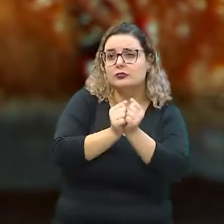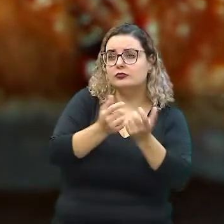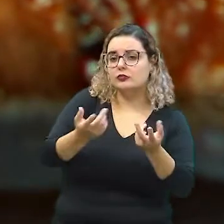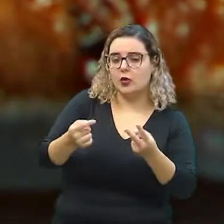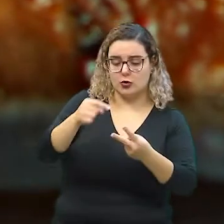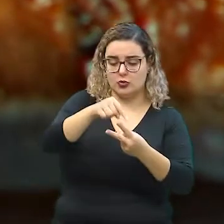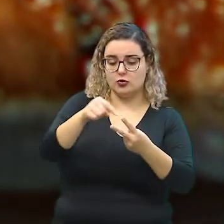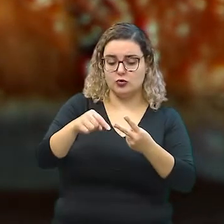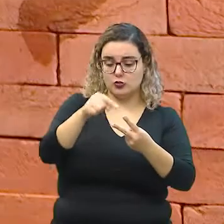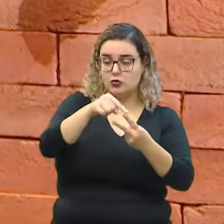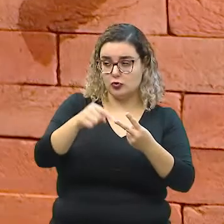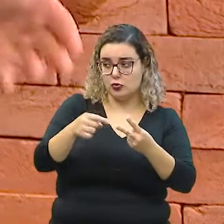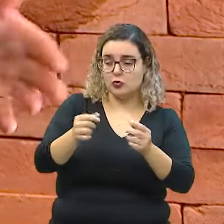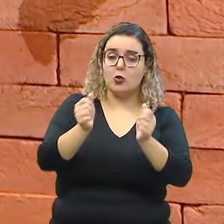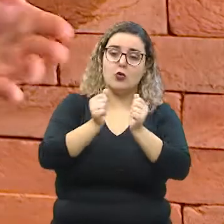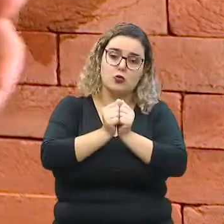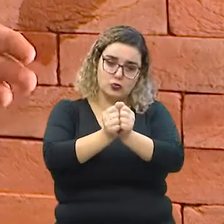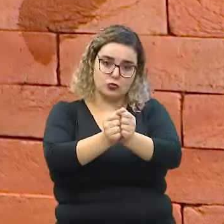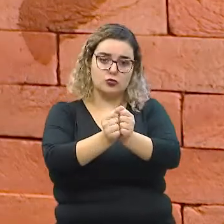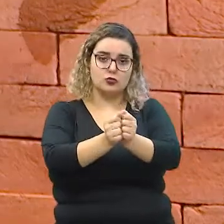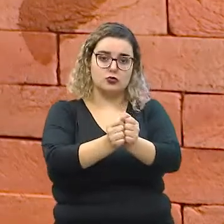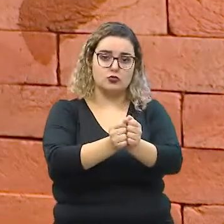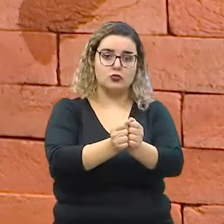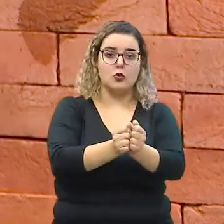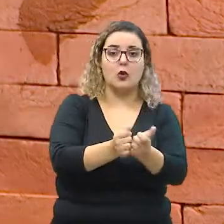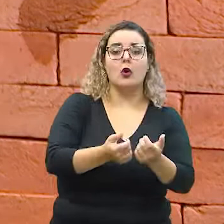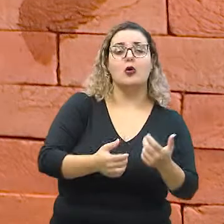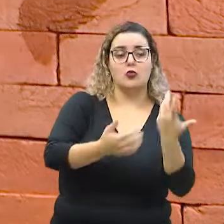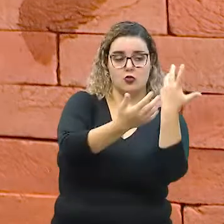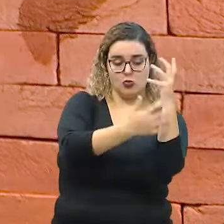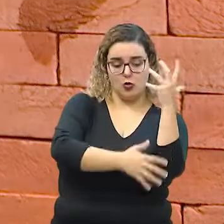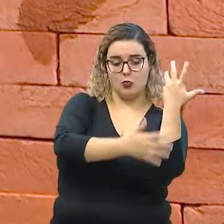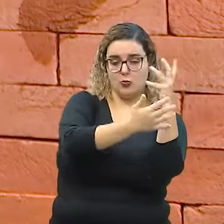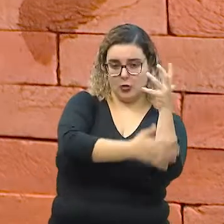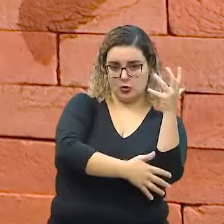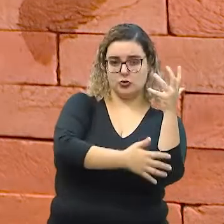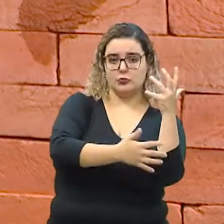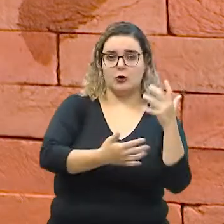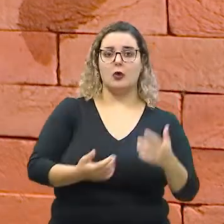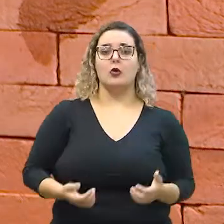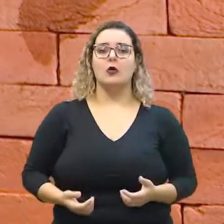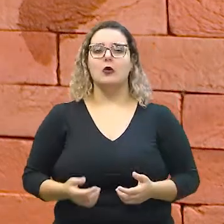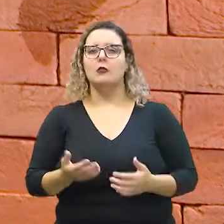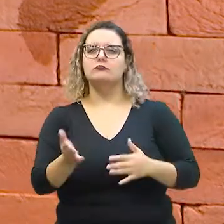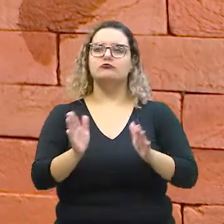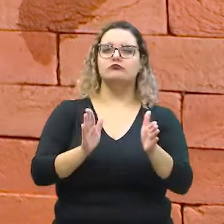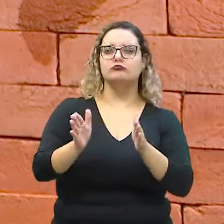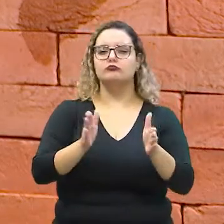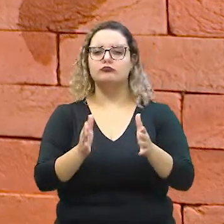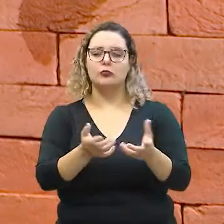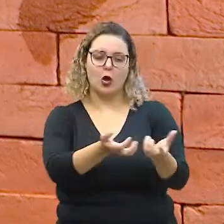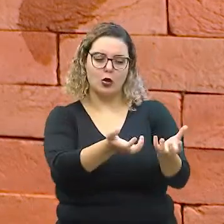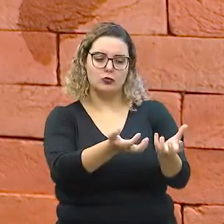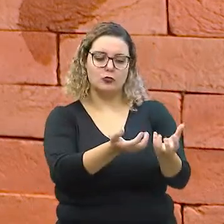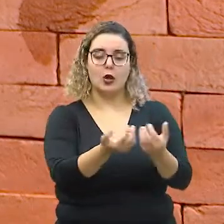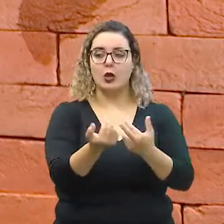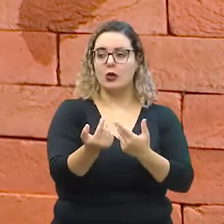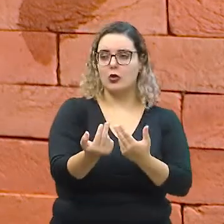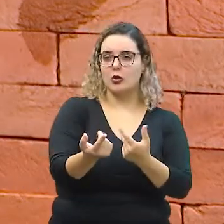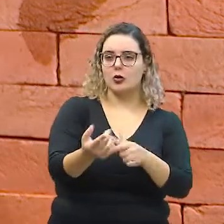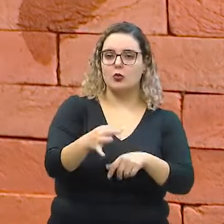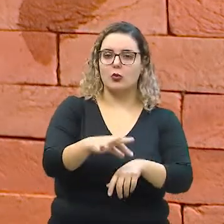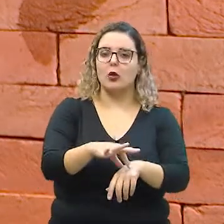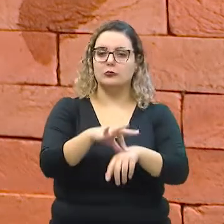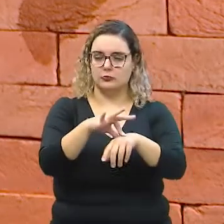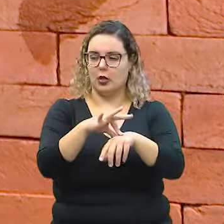esses 2 legumes, eles levam, legumes e uma fruta, né? No caso o abacaxi, eles levam o mesmo tempo de cozimento da carne. Então assim, colocou